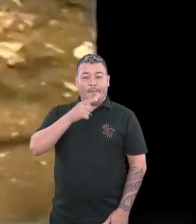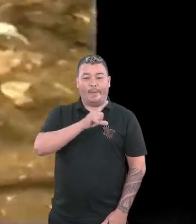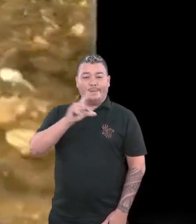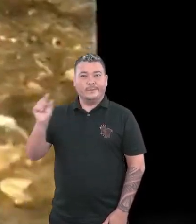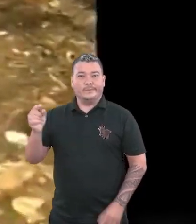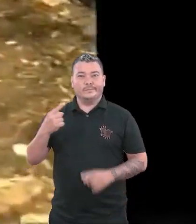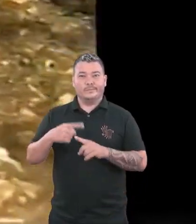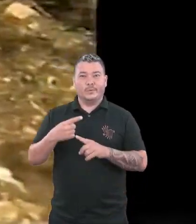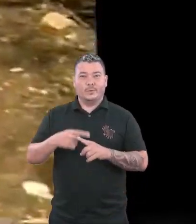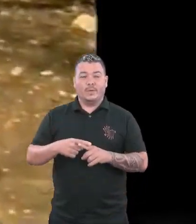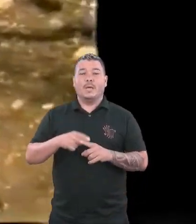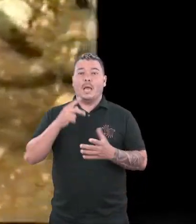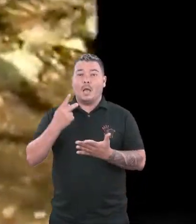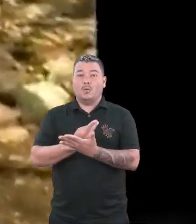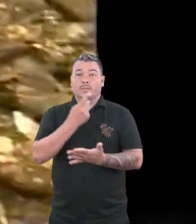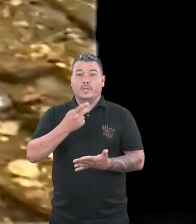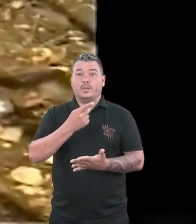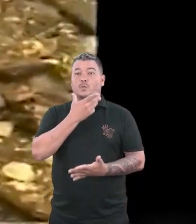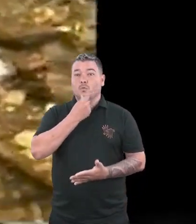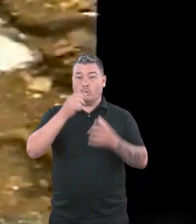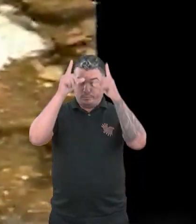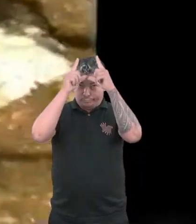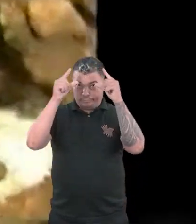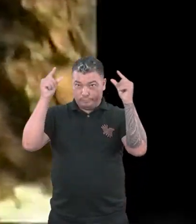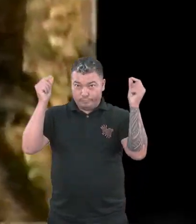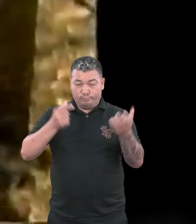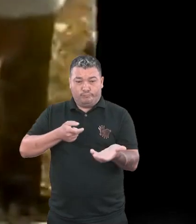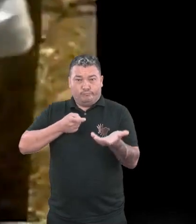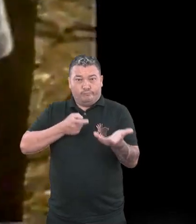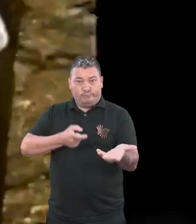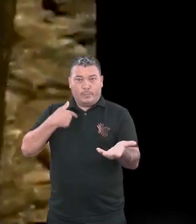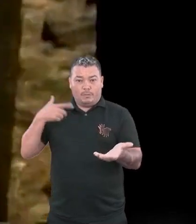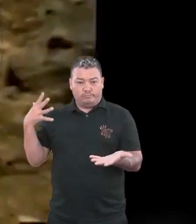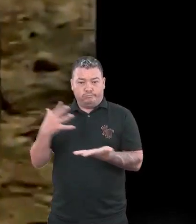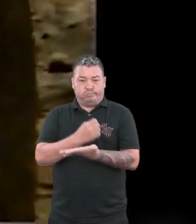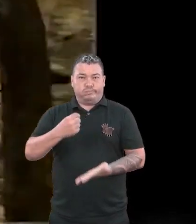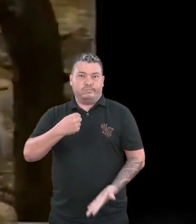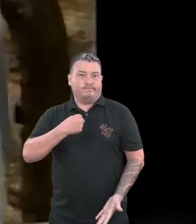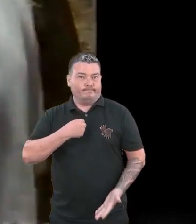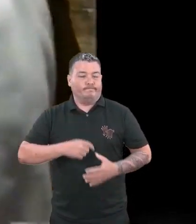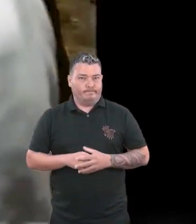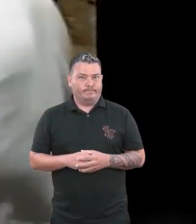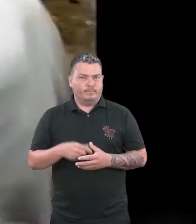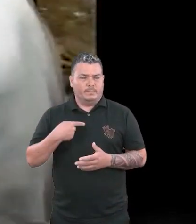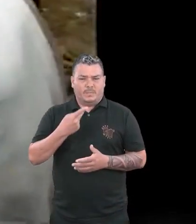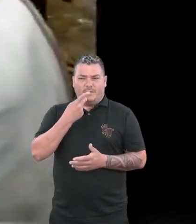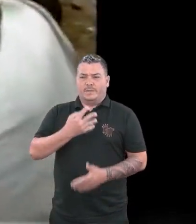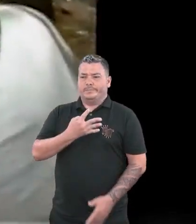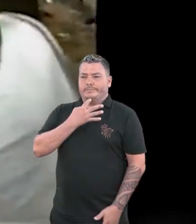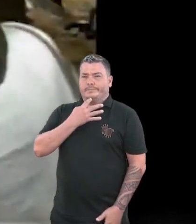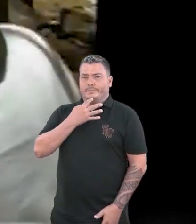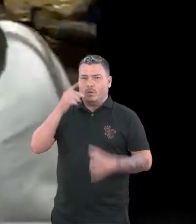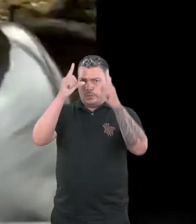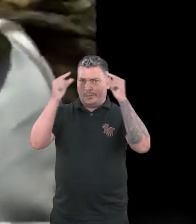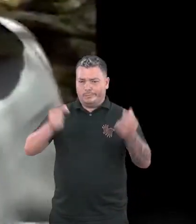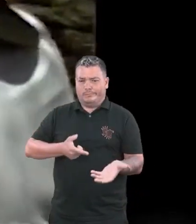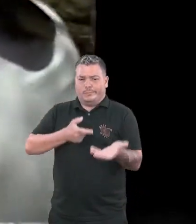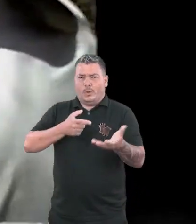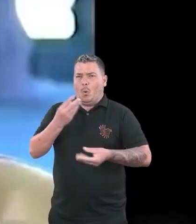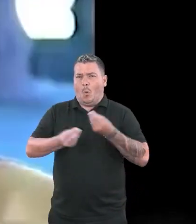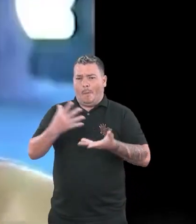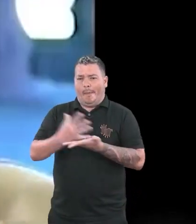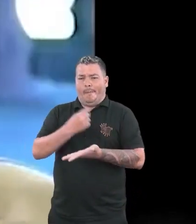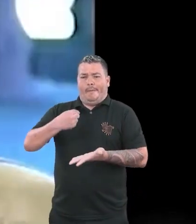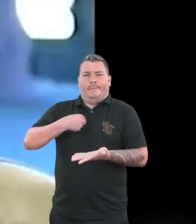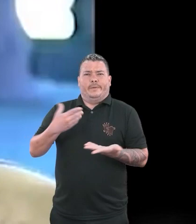embora, porque podia ser que os cangaceiros passassem lá e me carregavam. Aí eu disse, eu não conheço o cangaceiro, como é que eles vão me carregar?